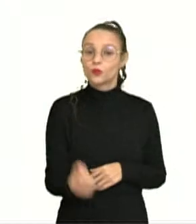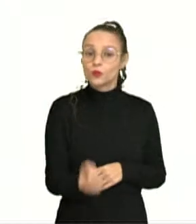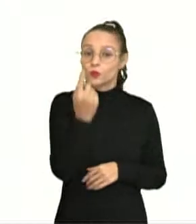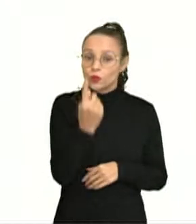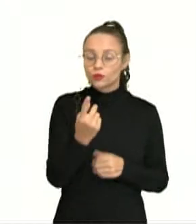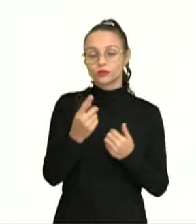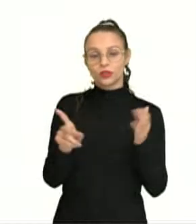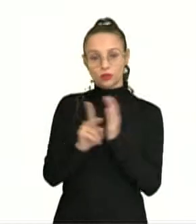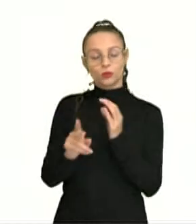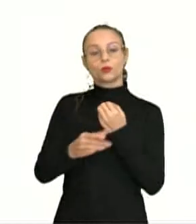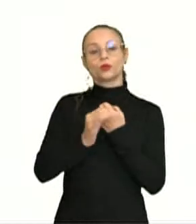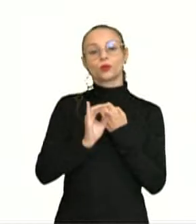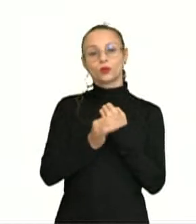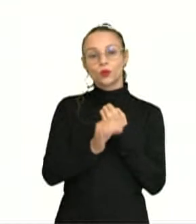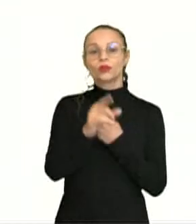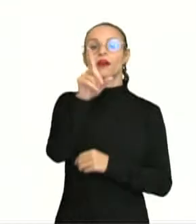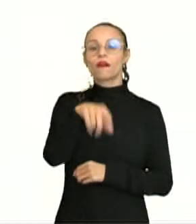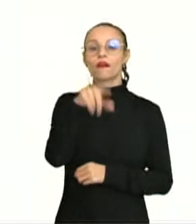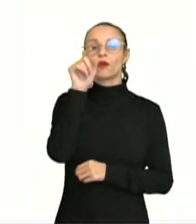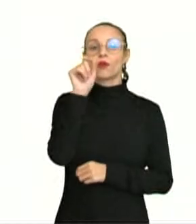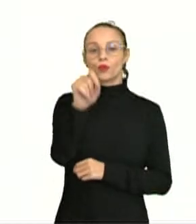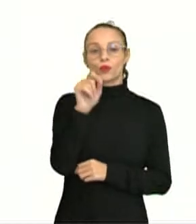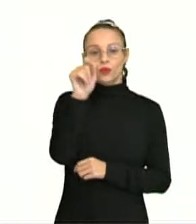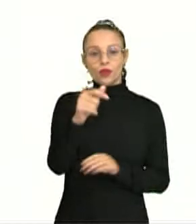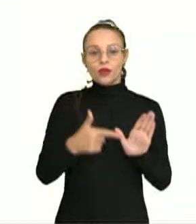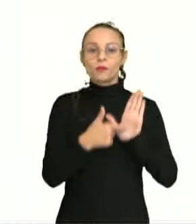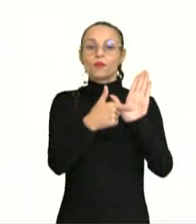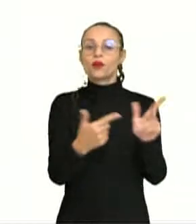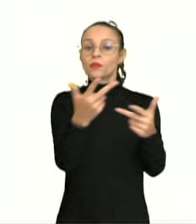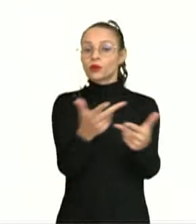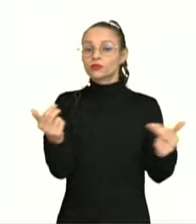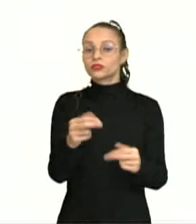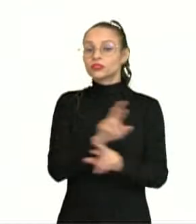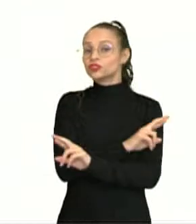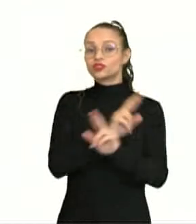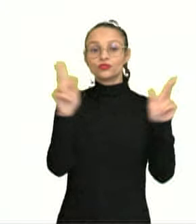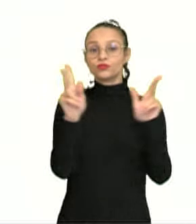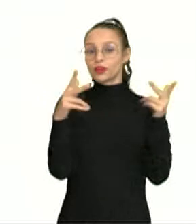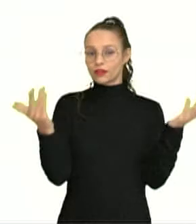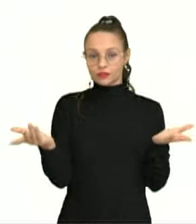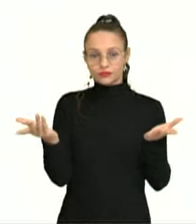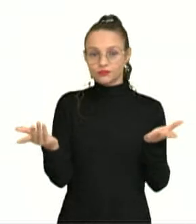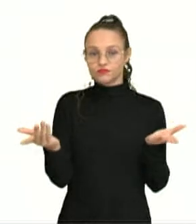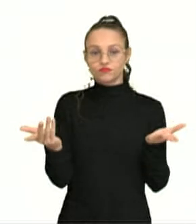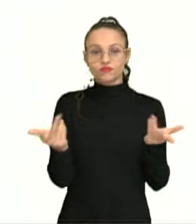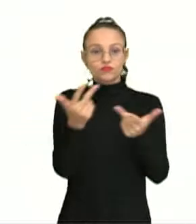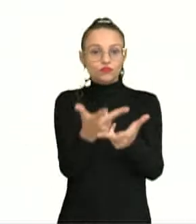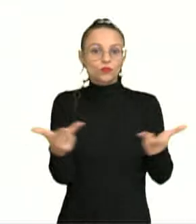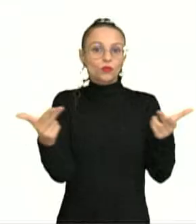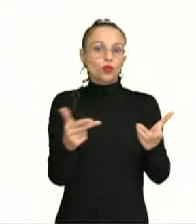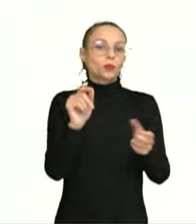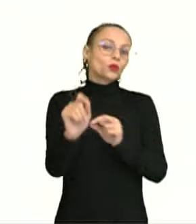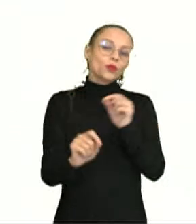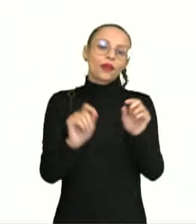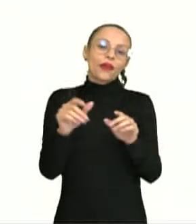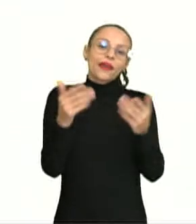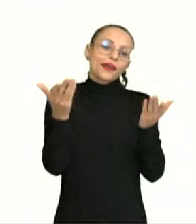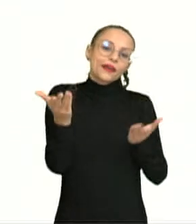uma crônica é sempre enxergar algo diferente, algo que vai ser